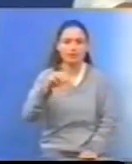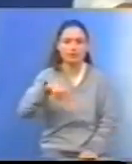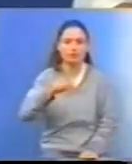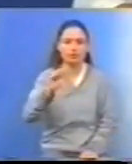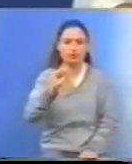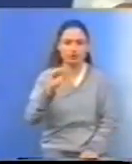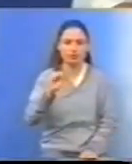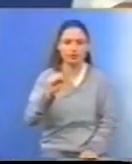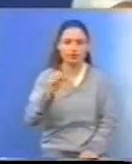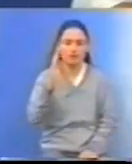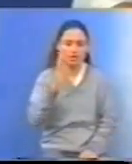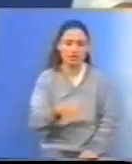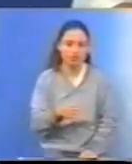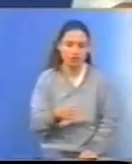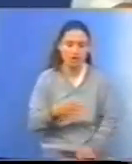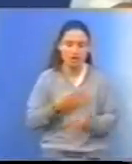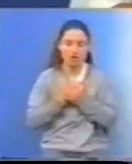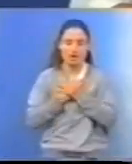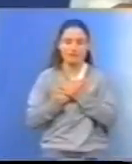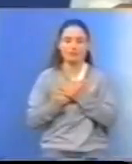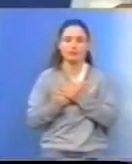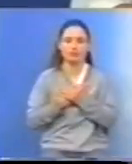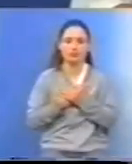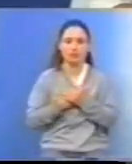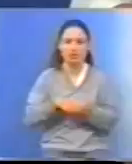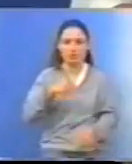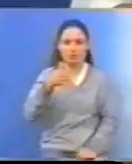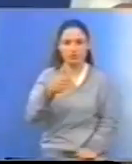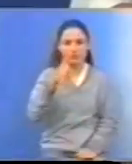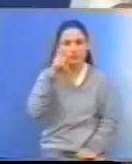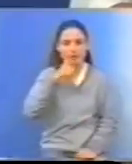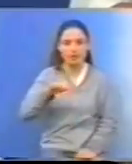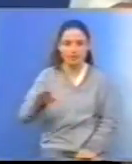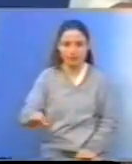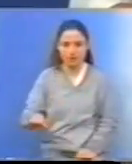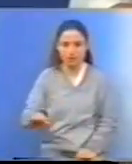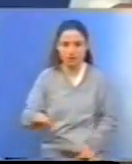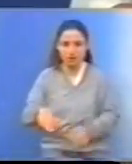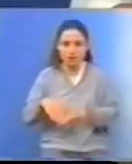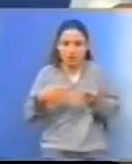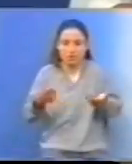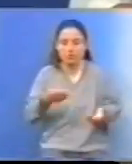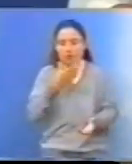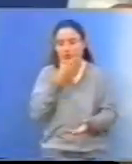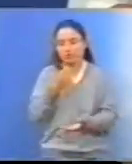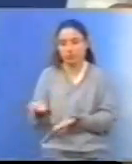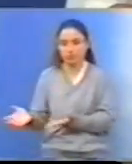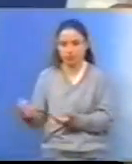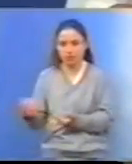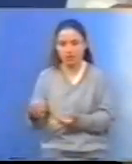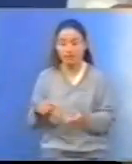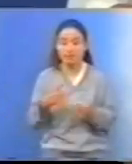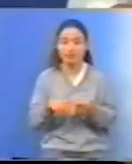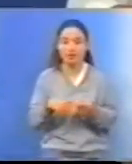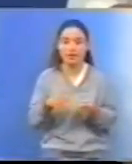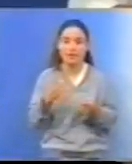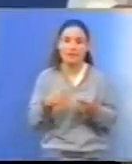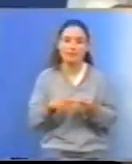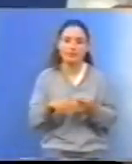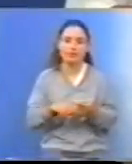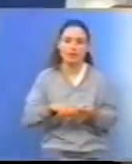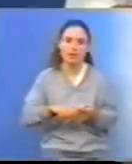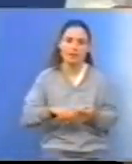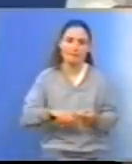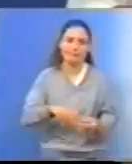galhos, não. Mas me acompanhou muito tempo. Eu sou gente, eu tenho coração, eu